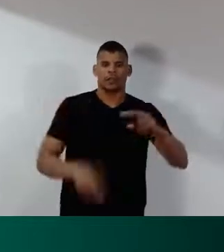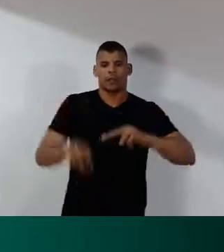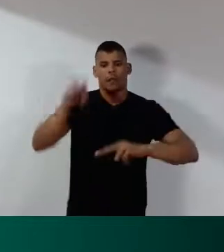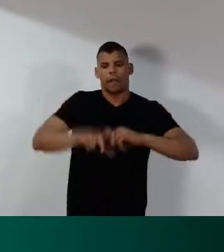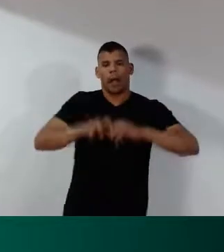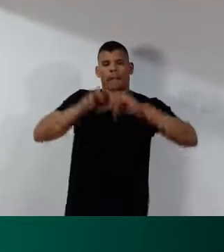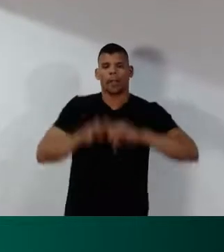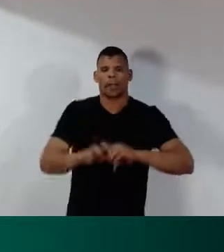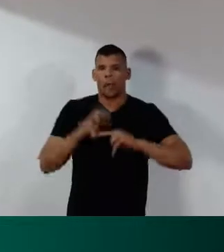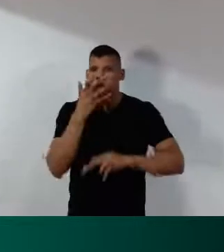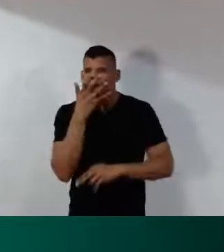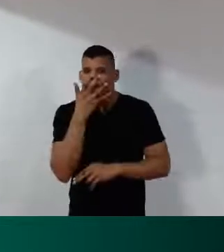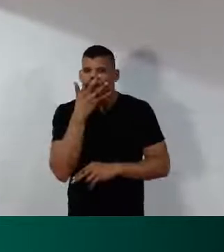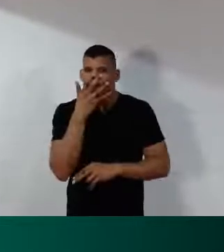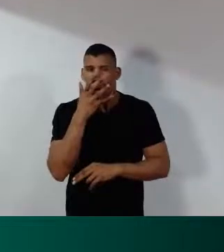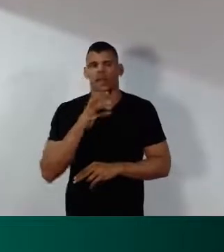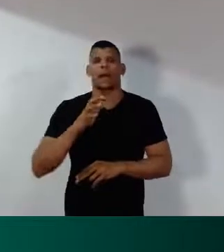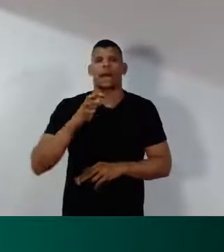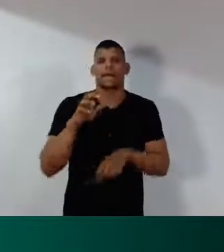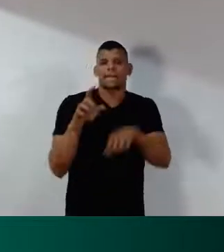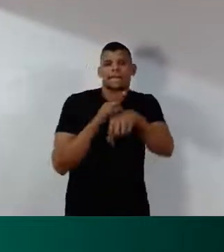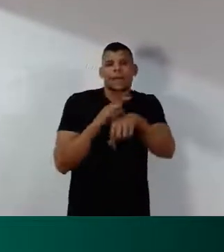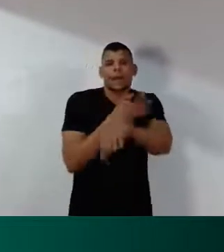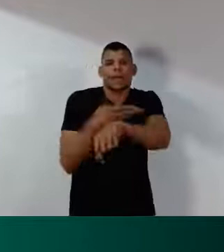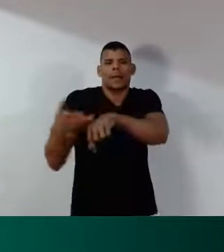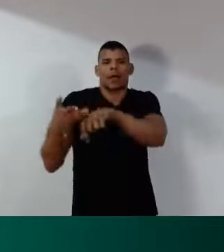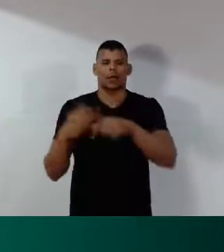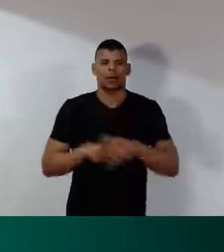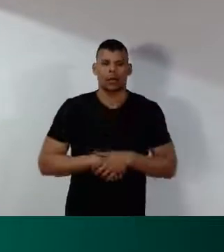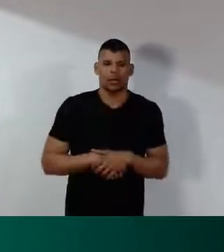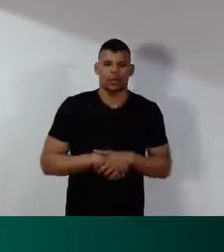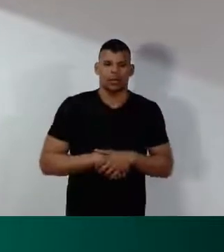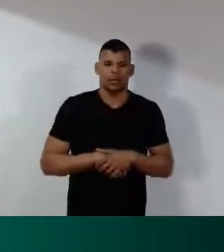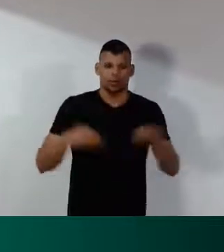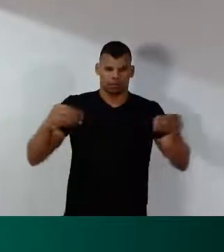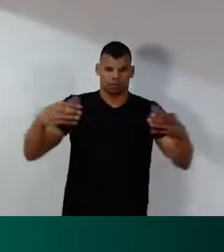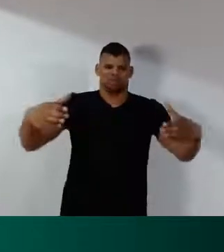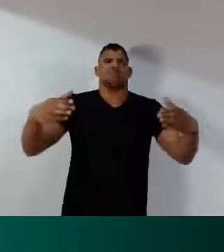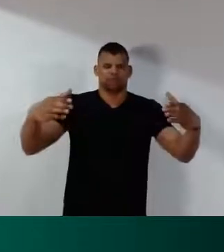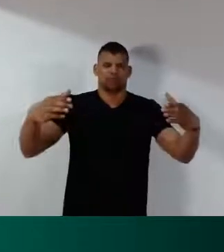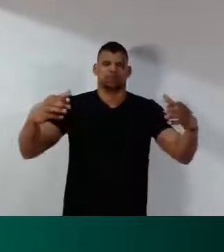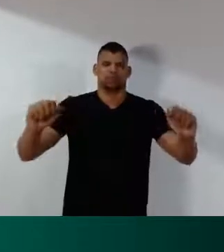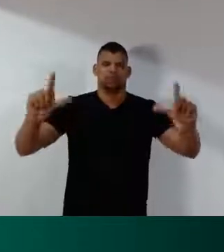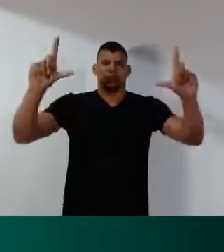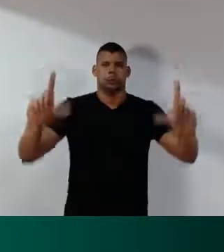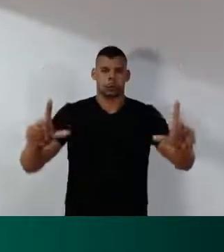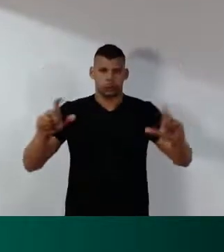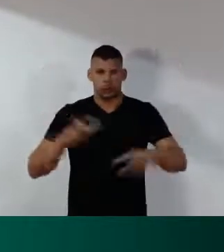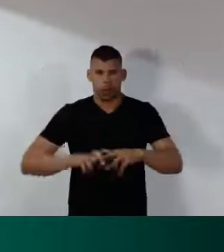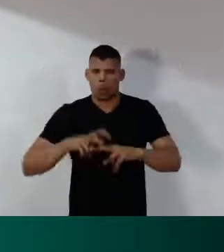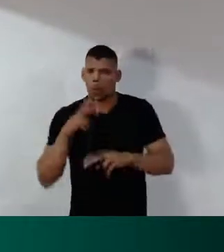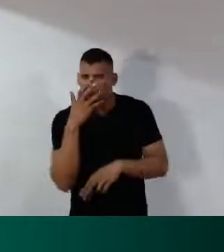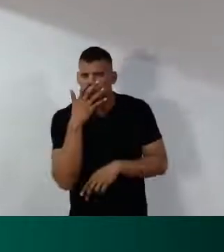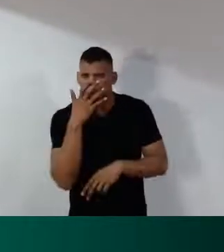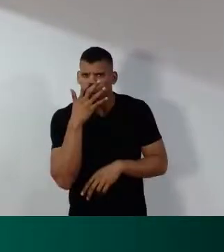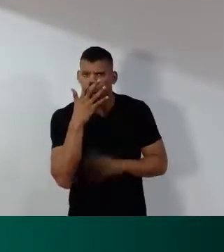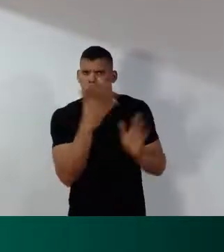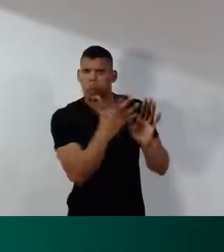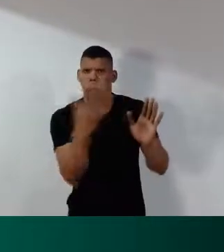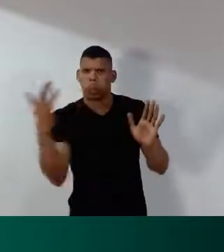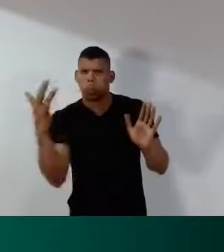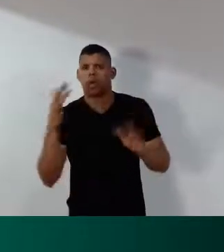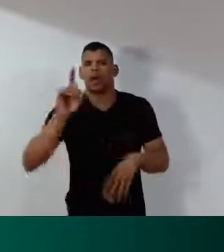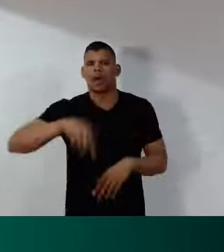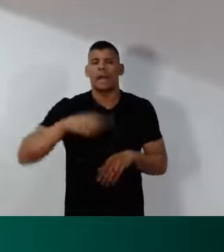colorida era preto e branco aquela de tubo de Turbo agora colorida vale-compras Chica era né